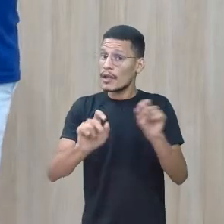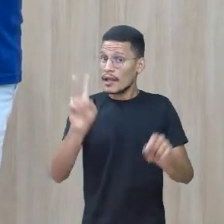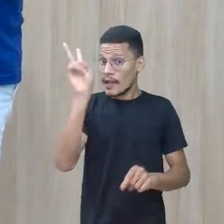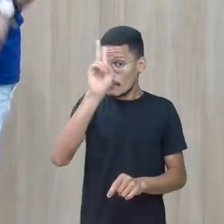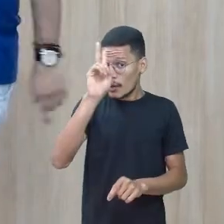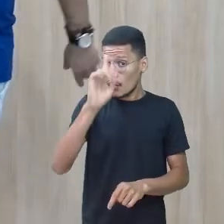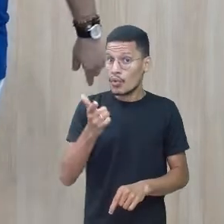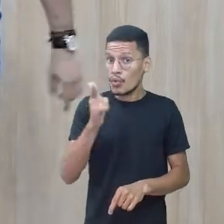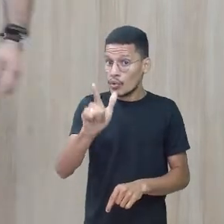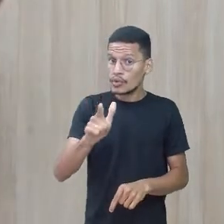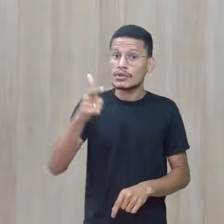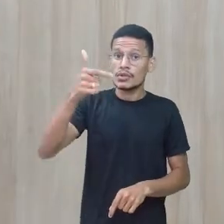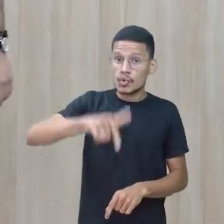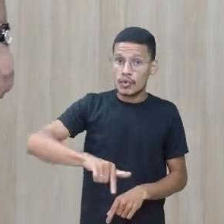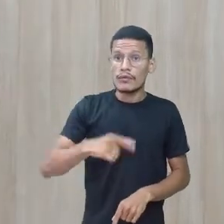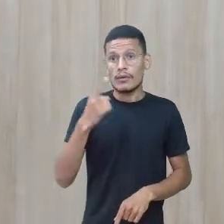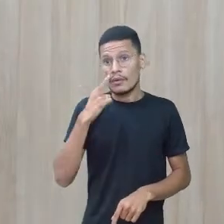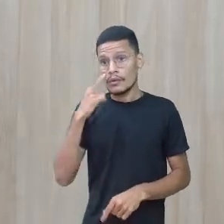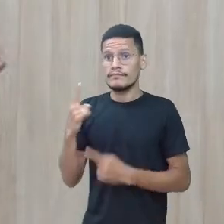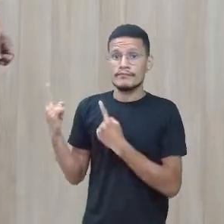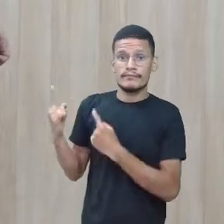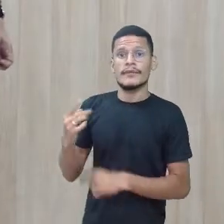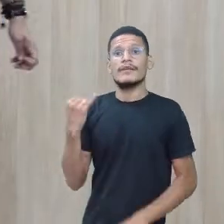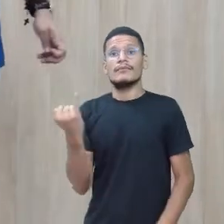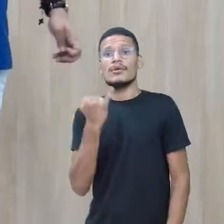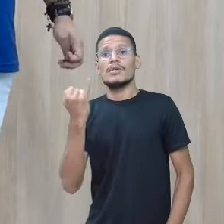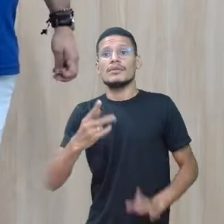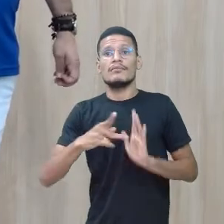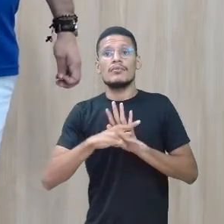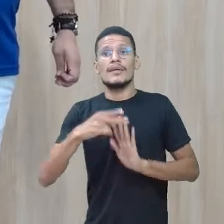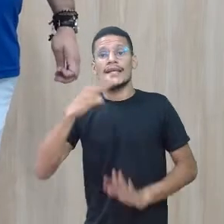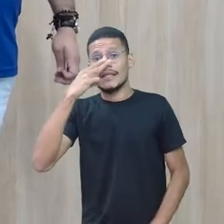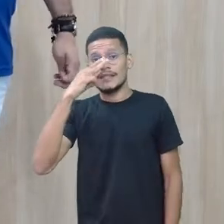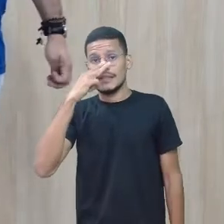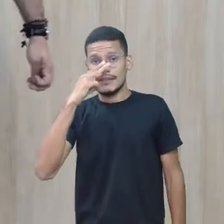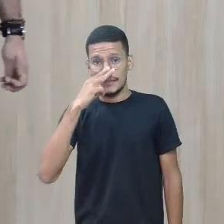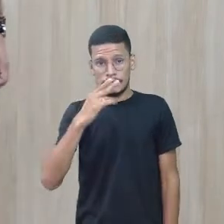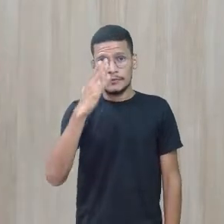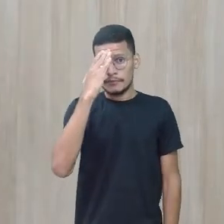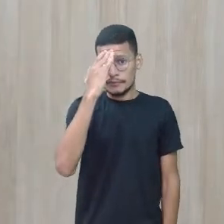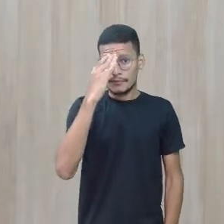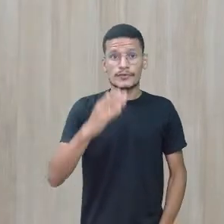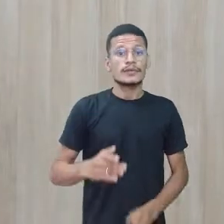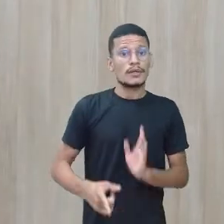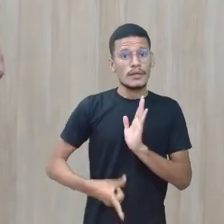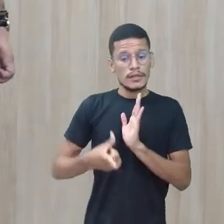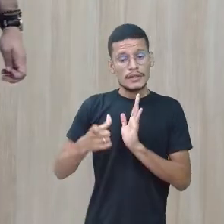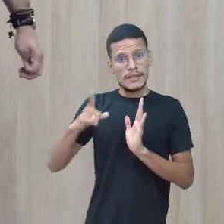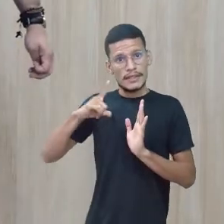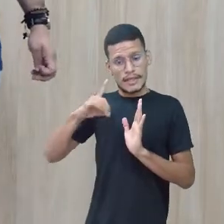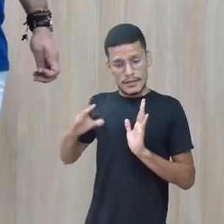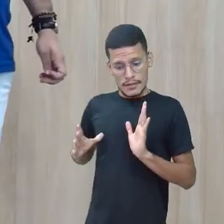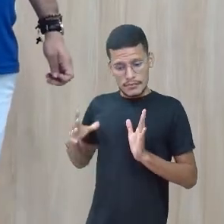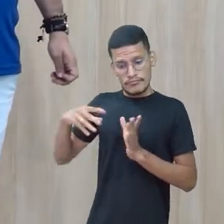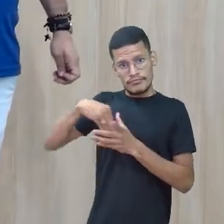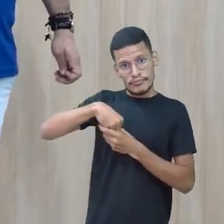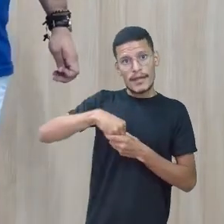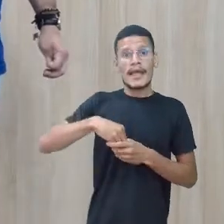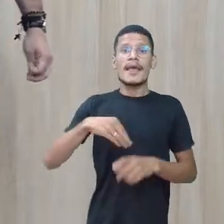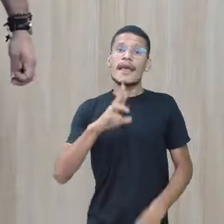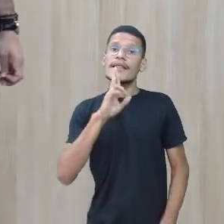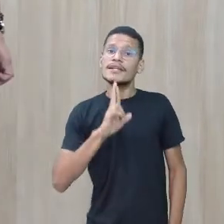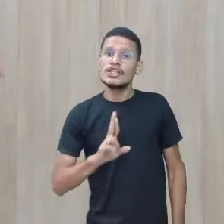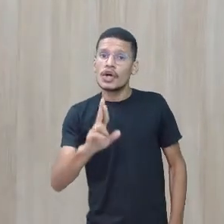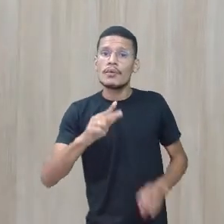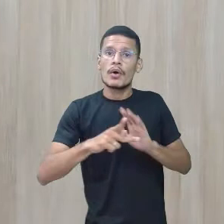mais uma vez, a importância do cristianismo, né, que havia sido incorporado como religião